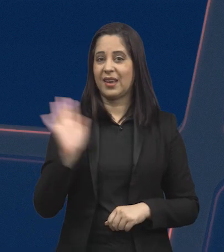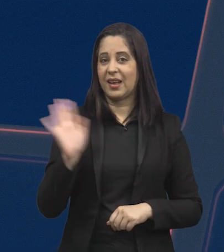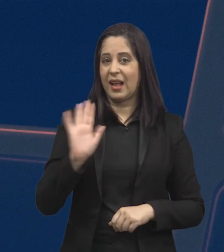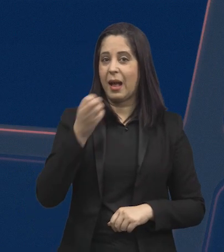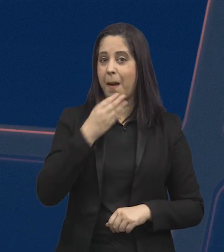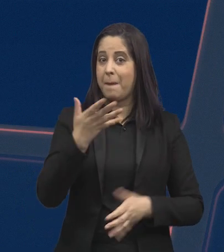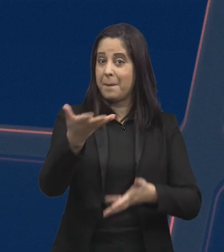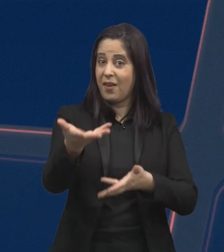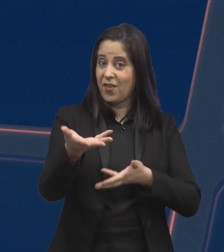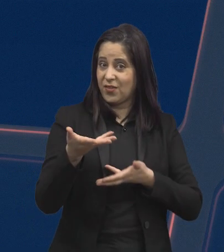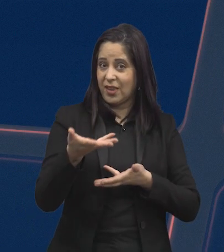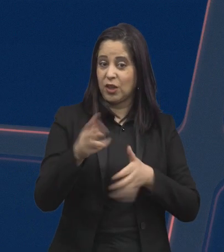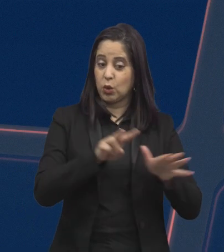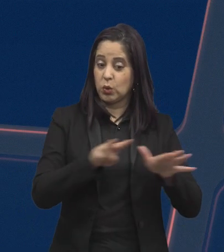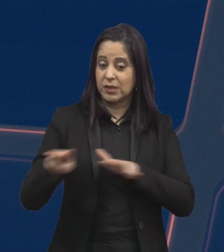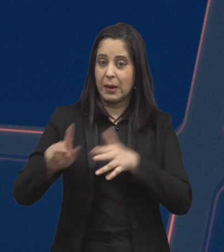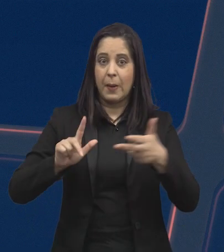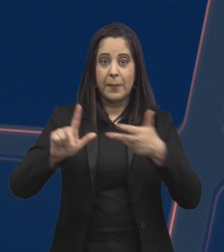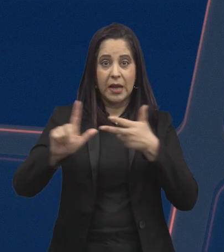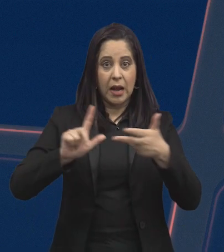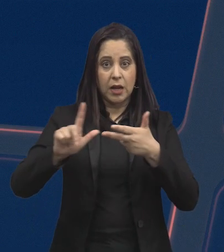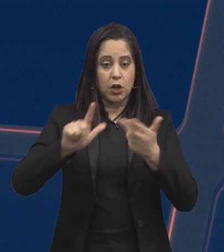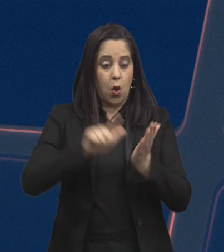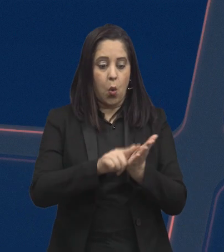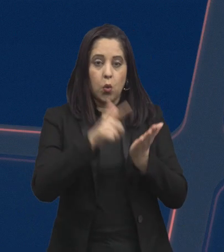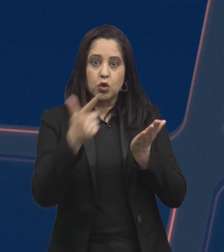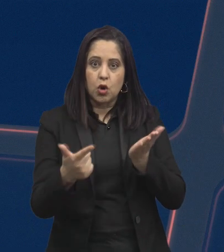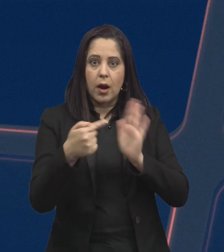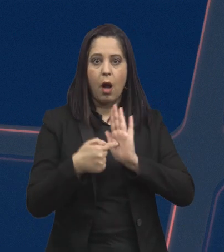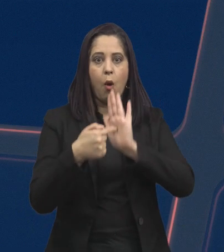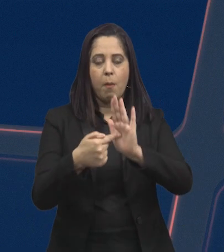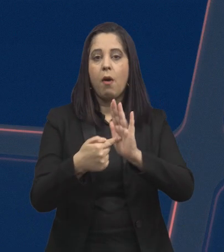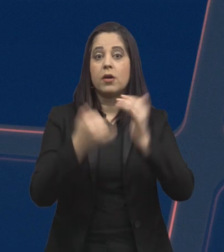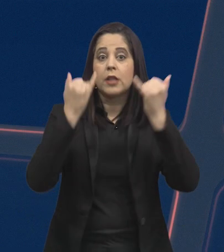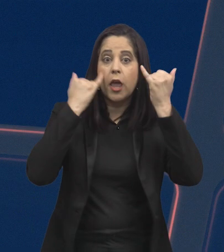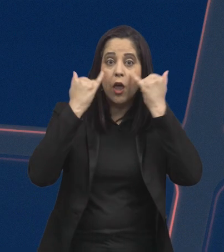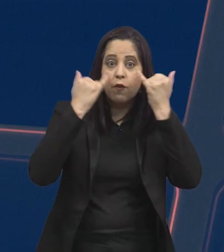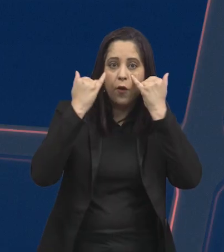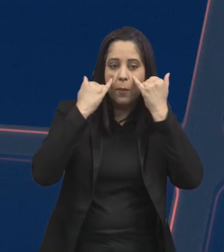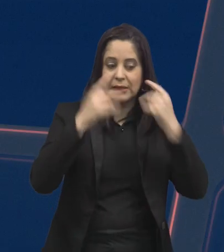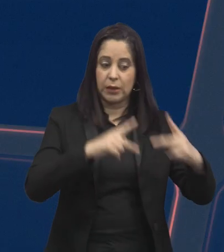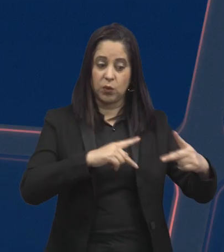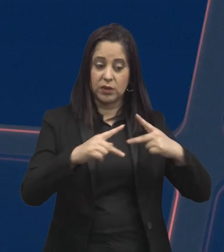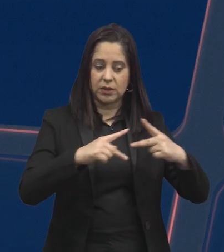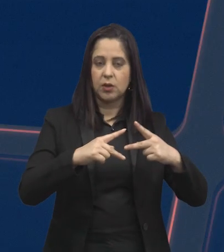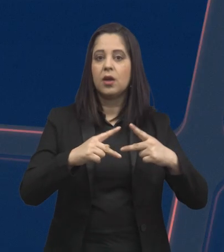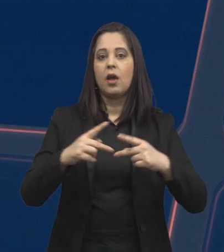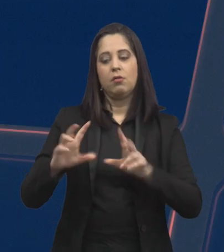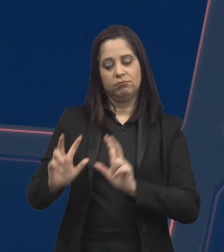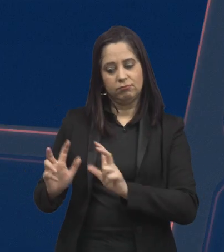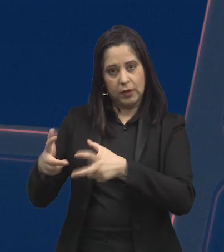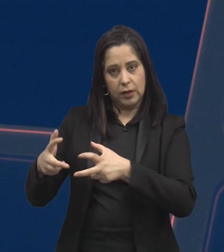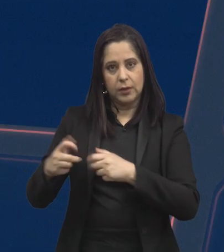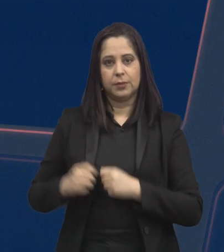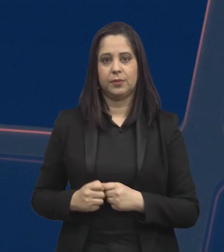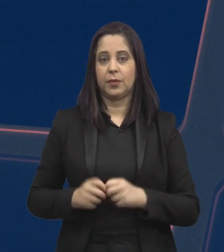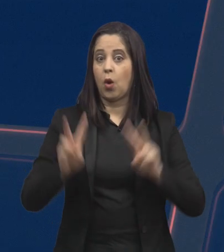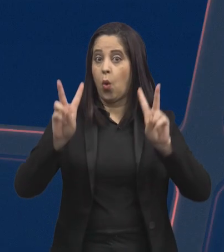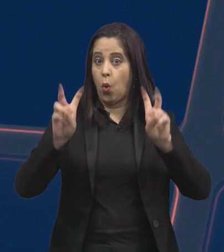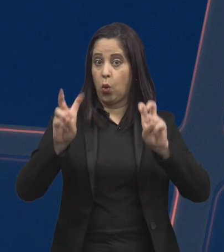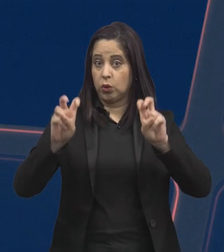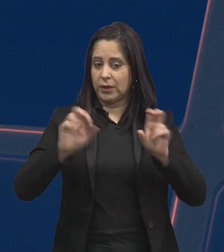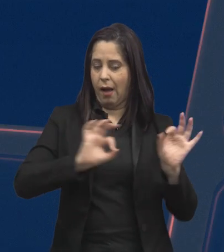Olá, seja bem-vindo ao Semana Legislativa, o jornal com as principais notícias de São José dos Campos e da Câmara